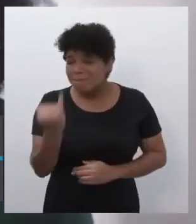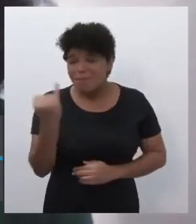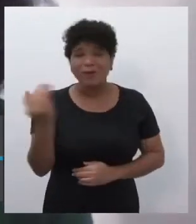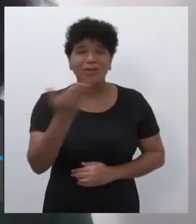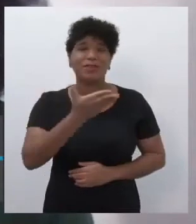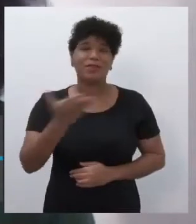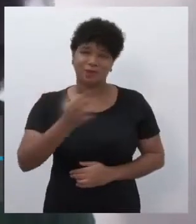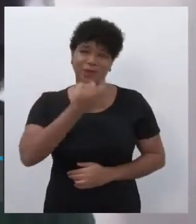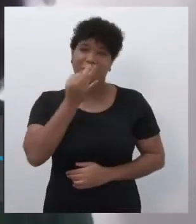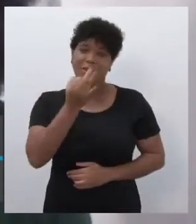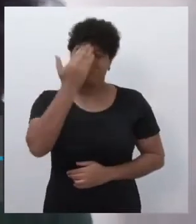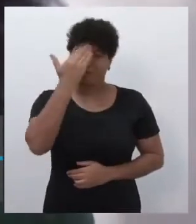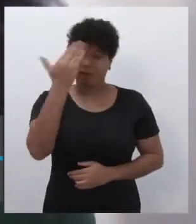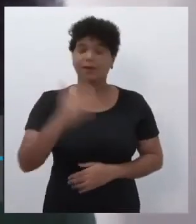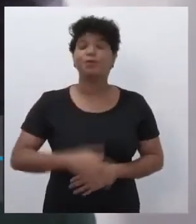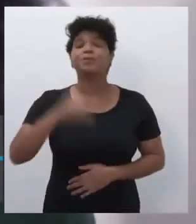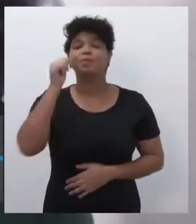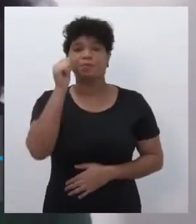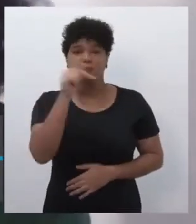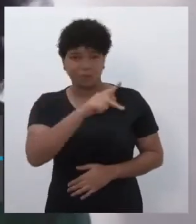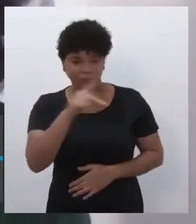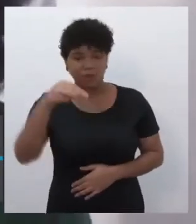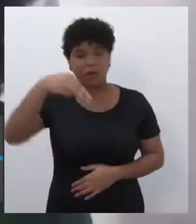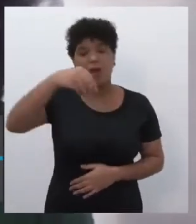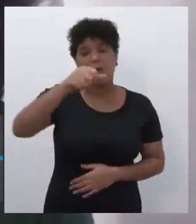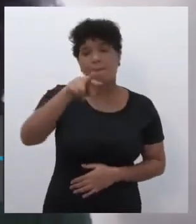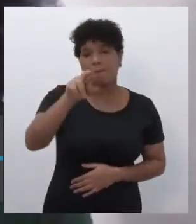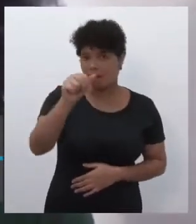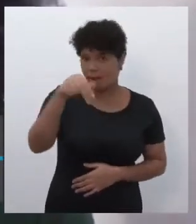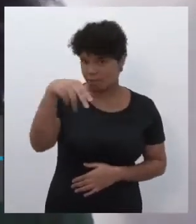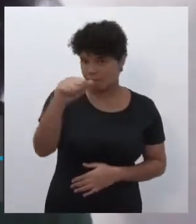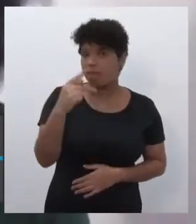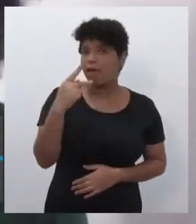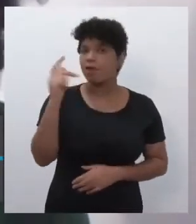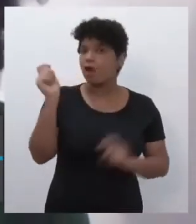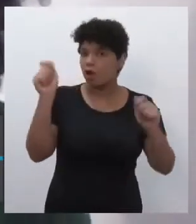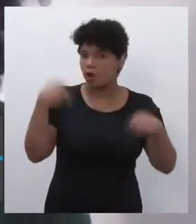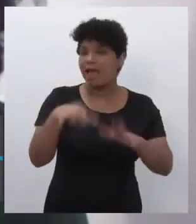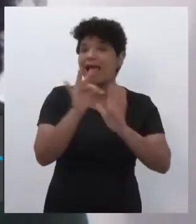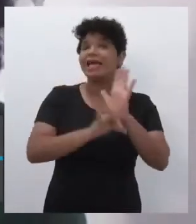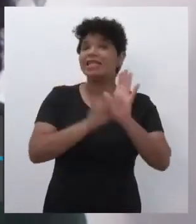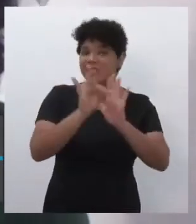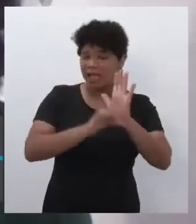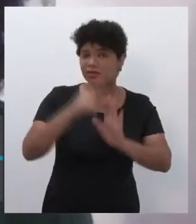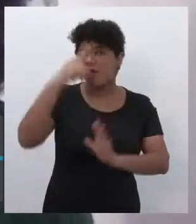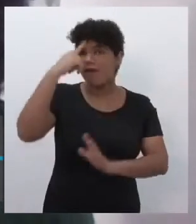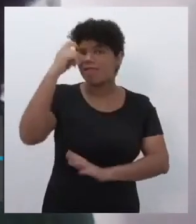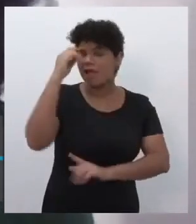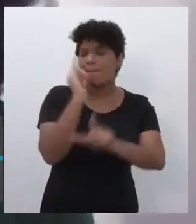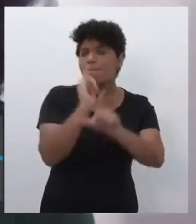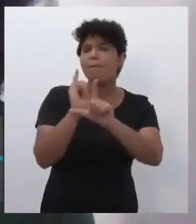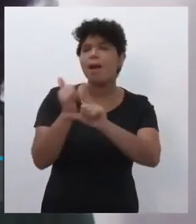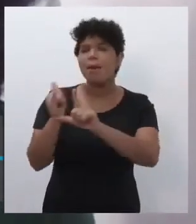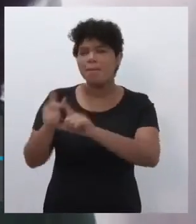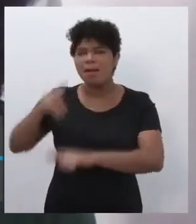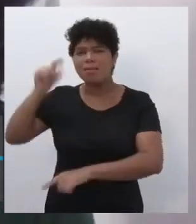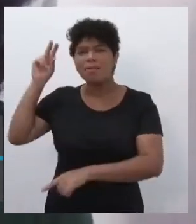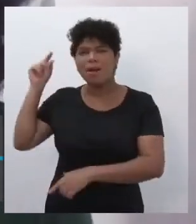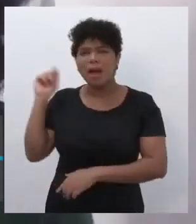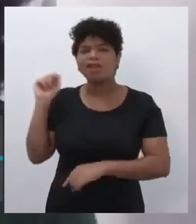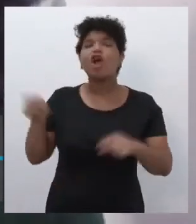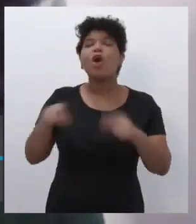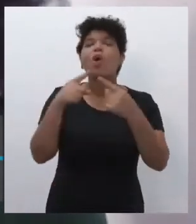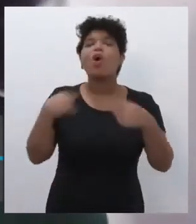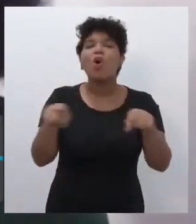de vocês. A professora Mariana falou que faria uso de textos, palendas, cantigas. A professora Patrícia fala